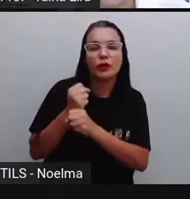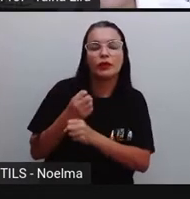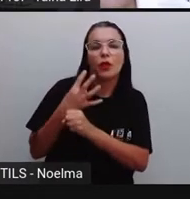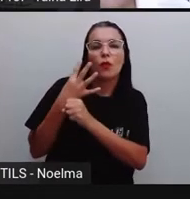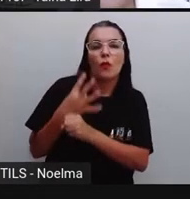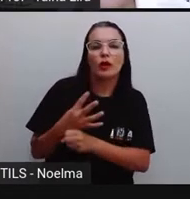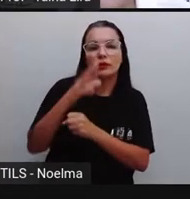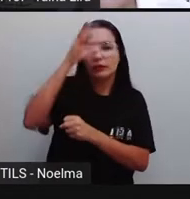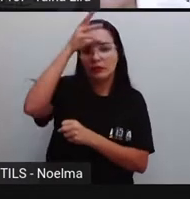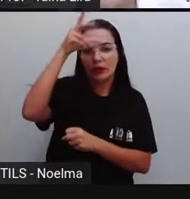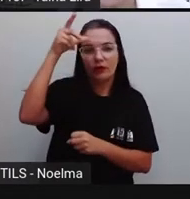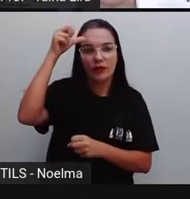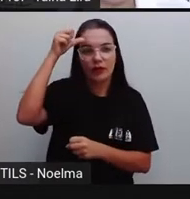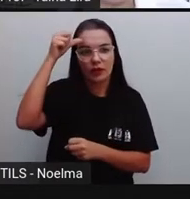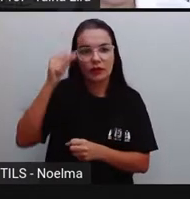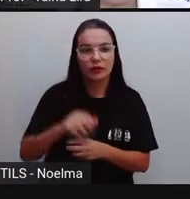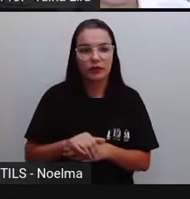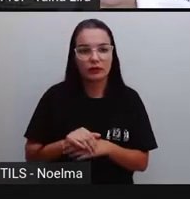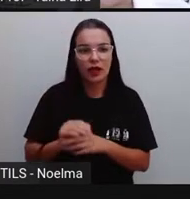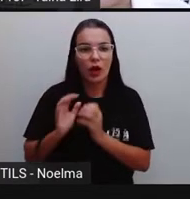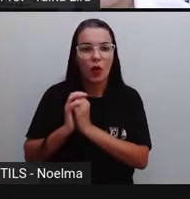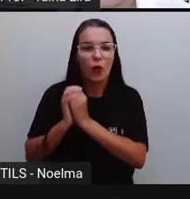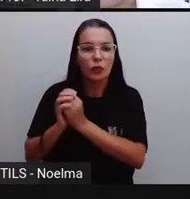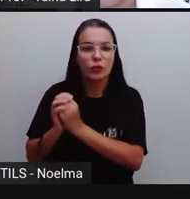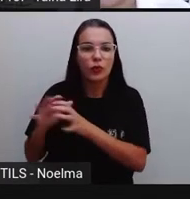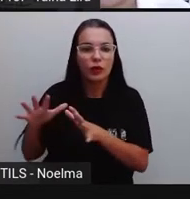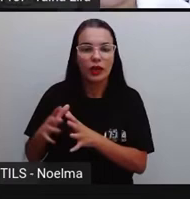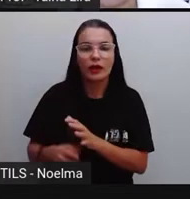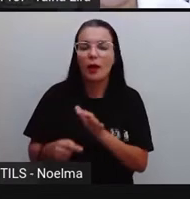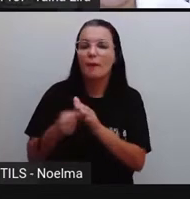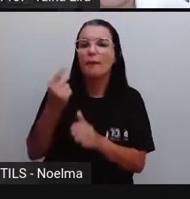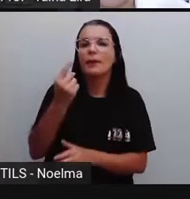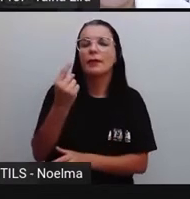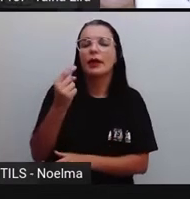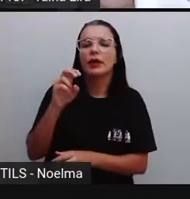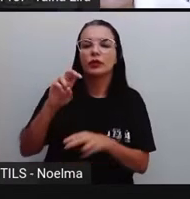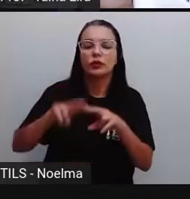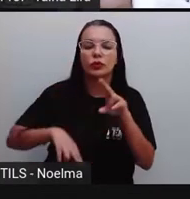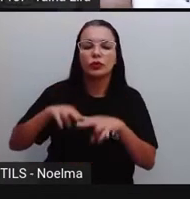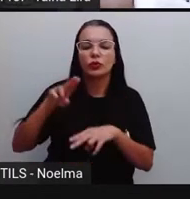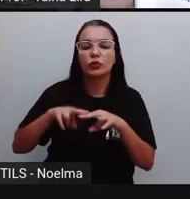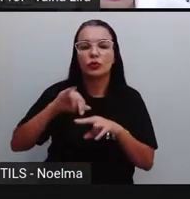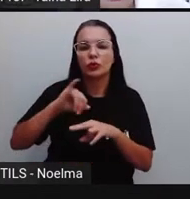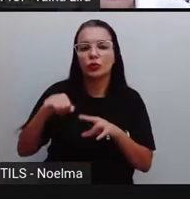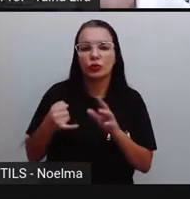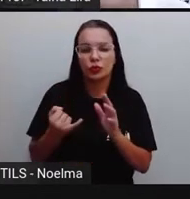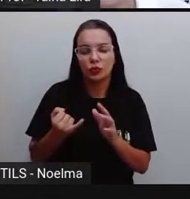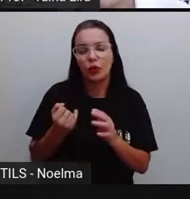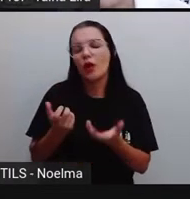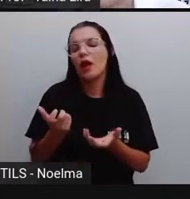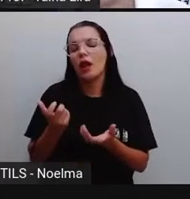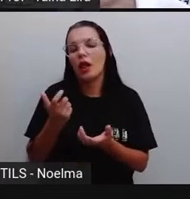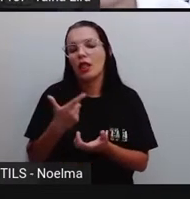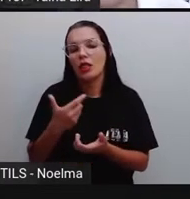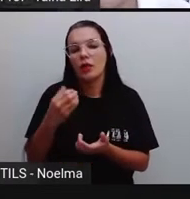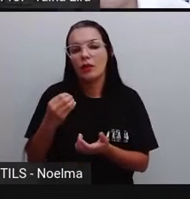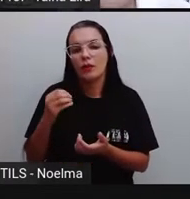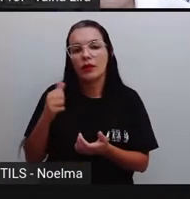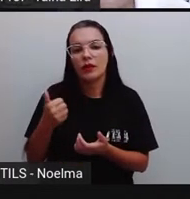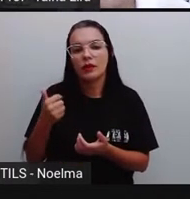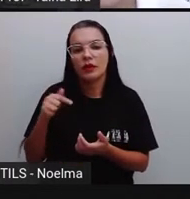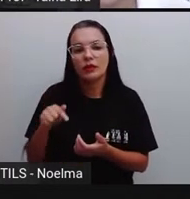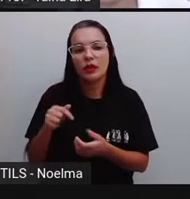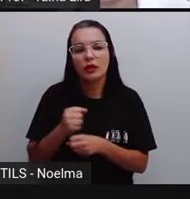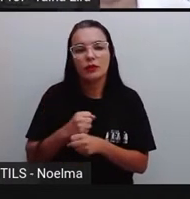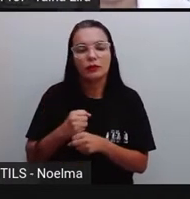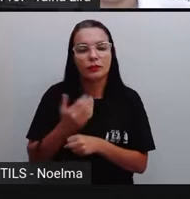dia 1º de julho de 2017. É uma promoção aí, né, dessa pizzaria que é a Pizza